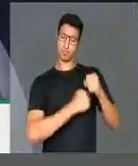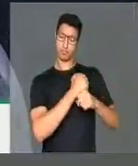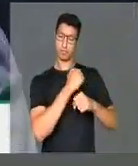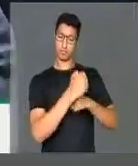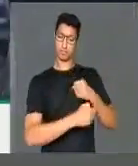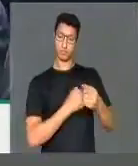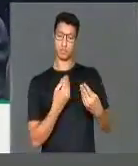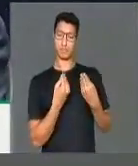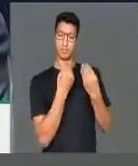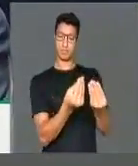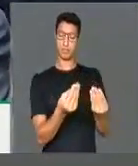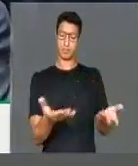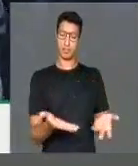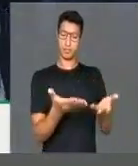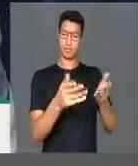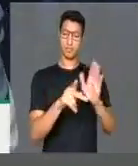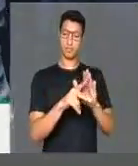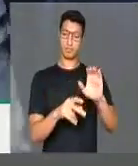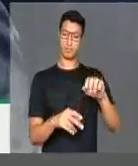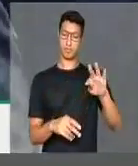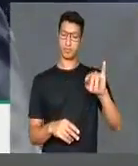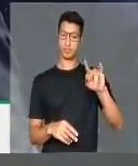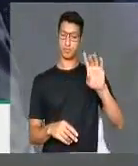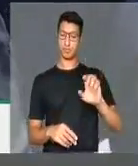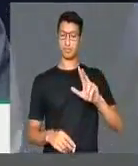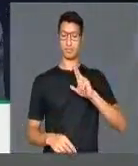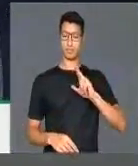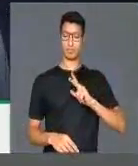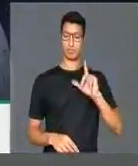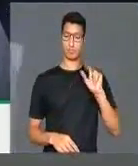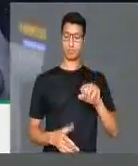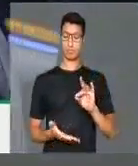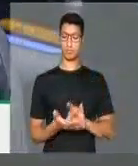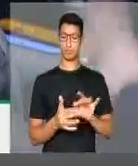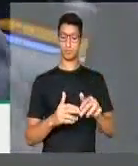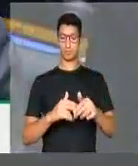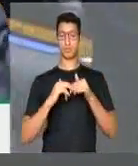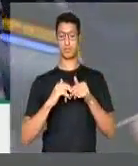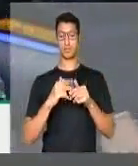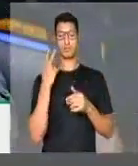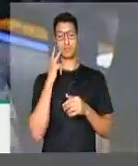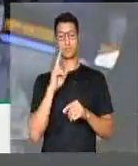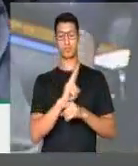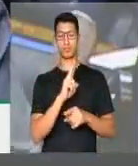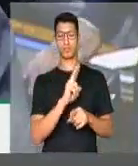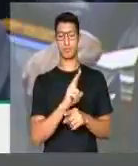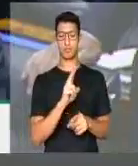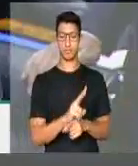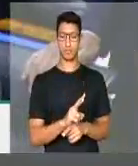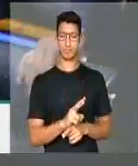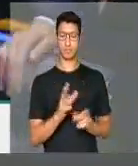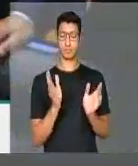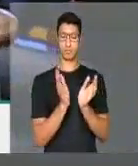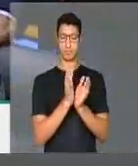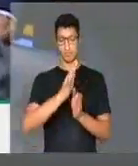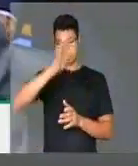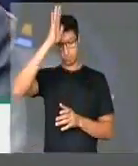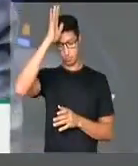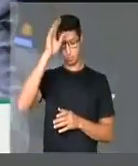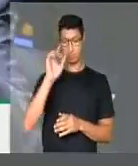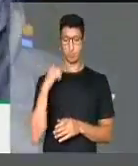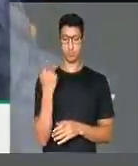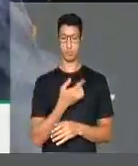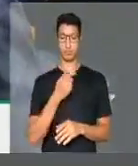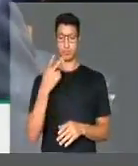anos para dar esta prerrogativa a uma entidade privada. Exatamente por isso, para preservar o Corpo Bombeiros